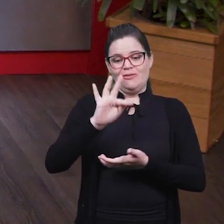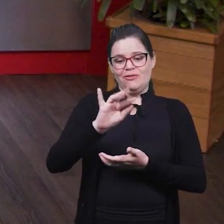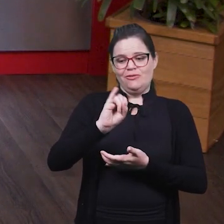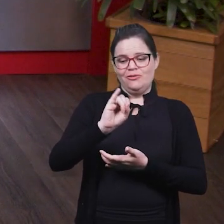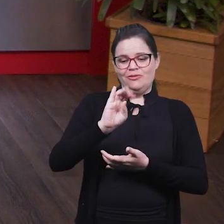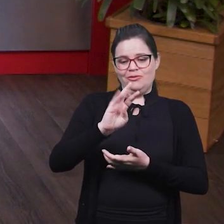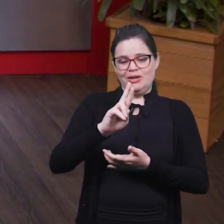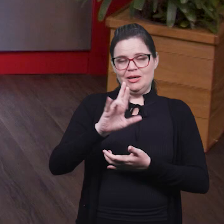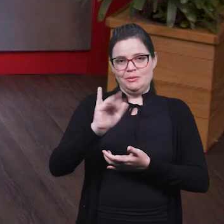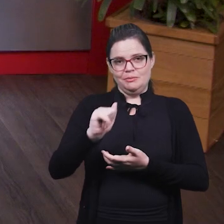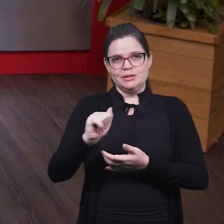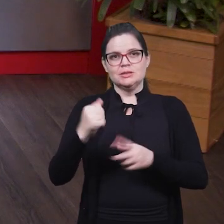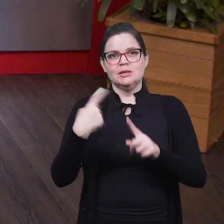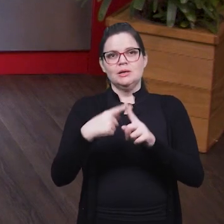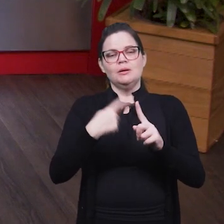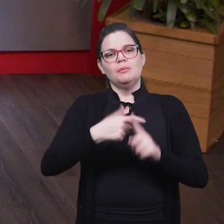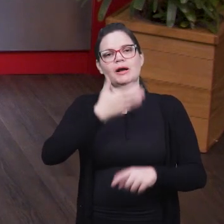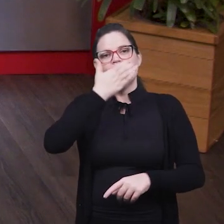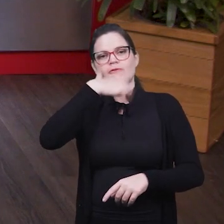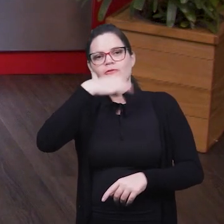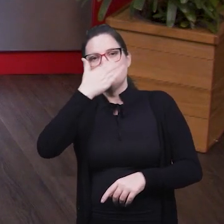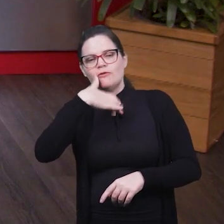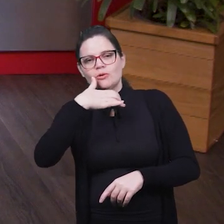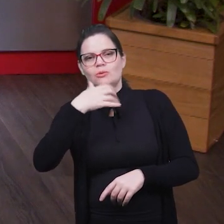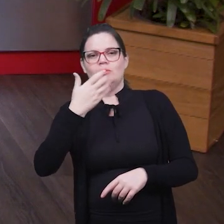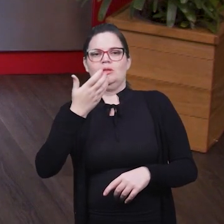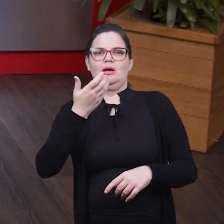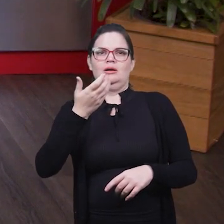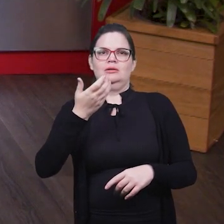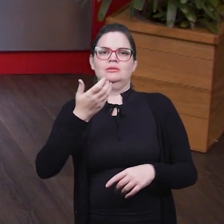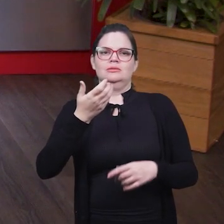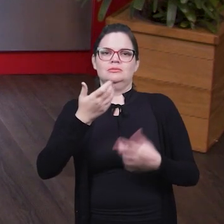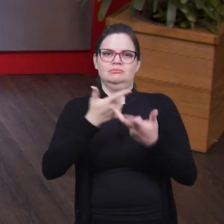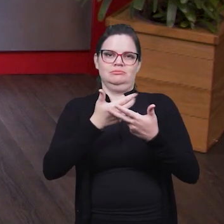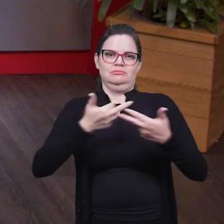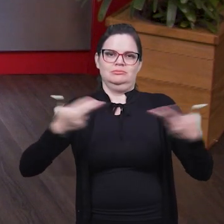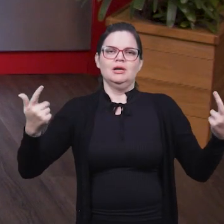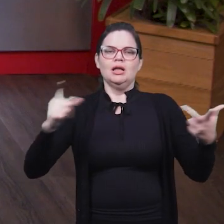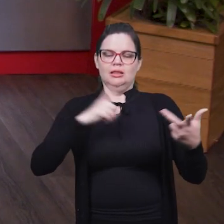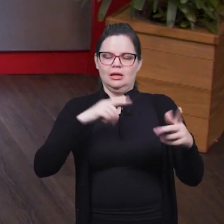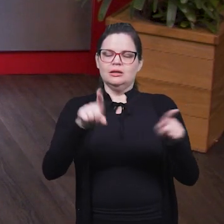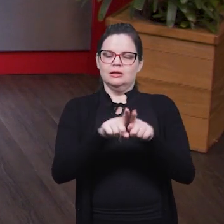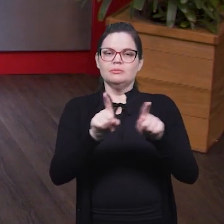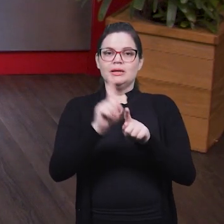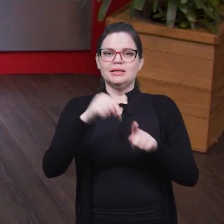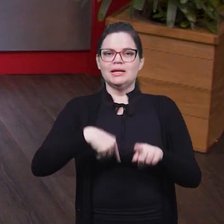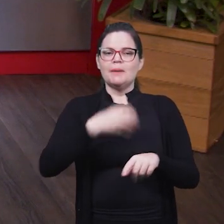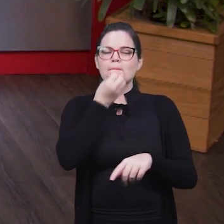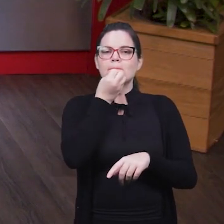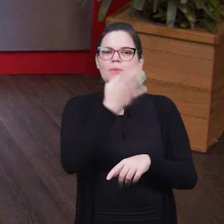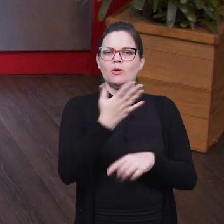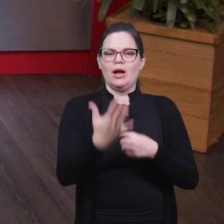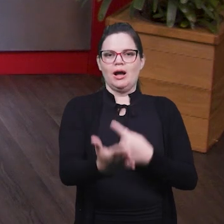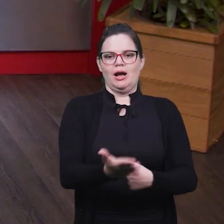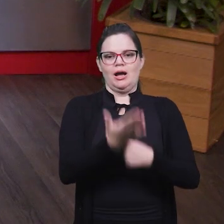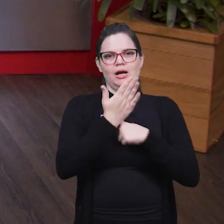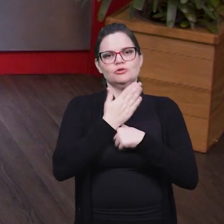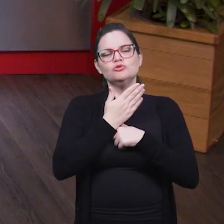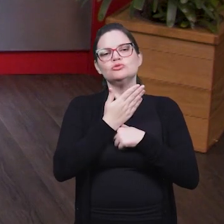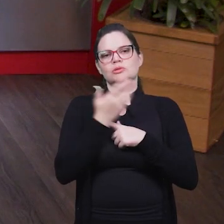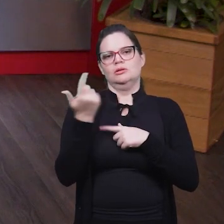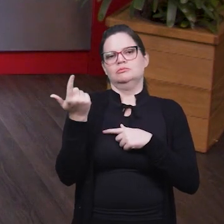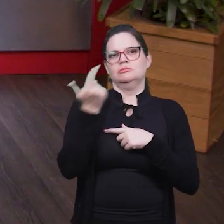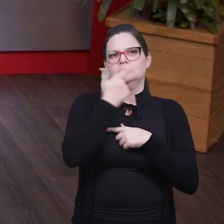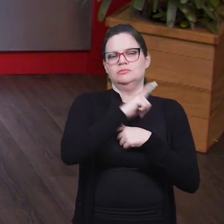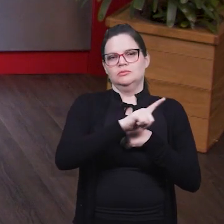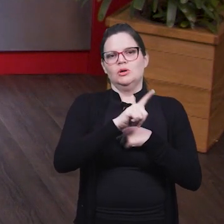já que as frutas, com casca e bagaço contêm bastante fibras nela e tornam, sua digestão mais lenta e